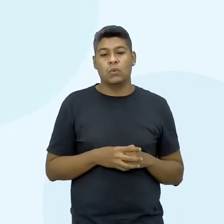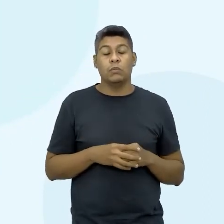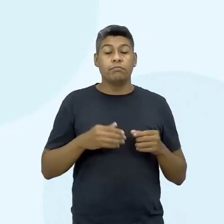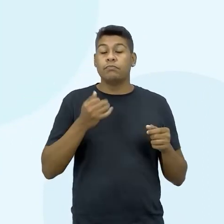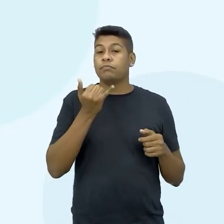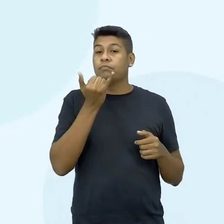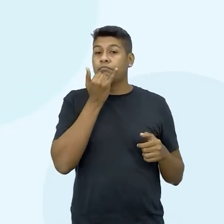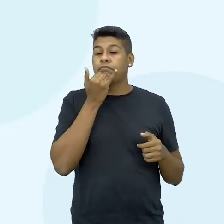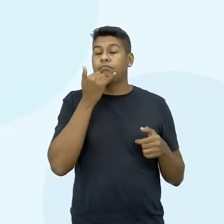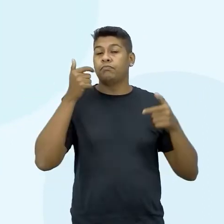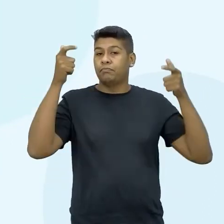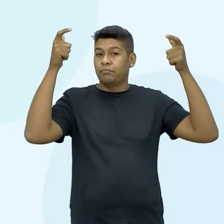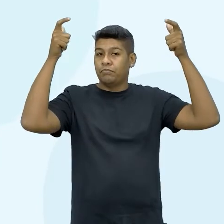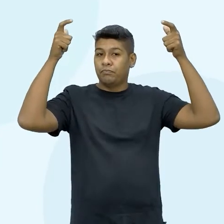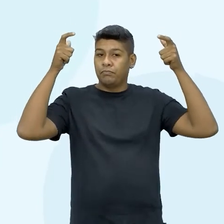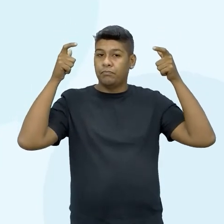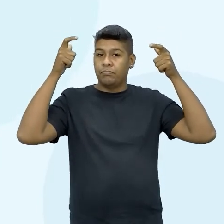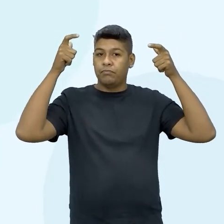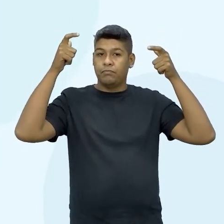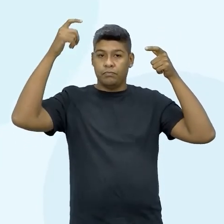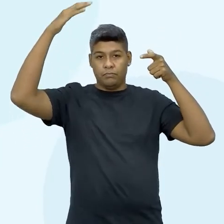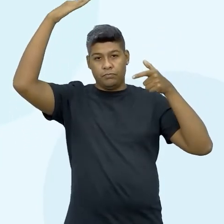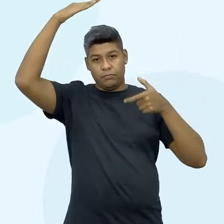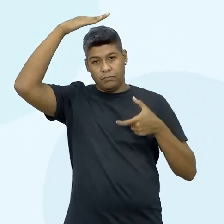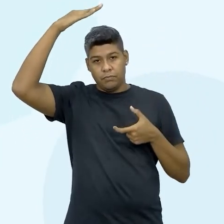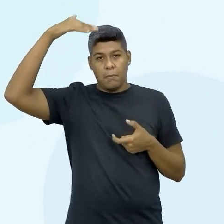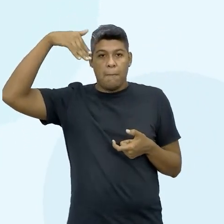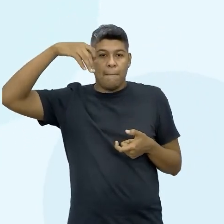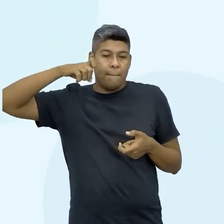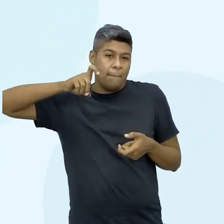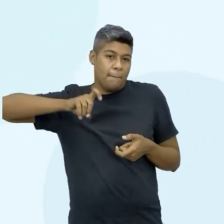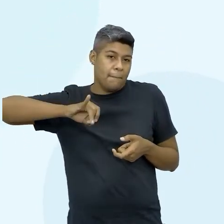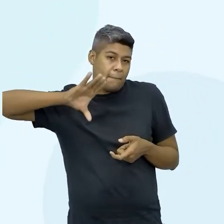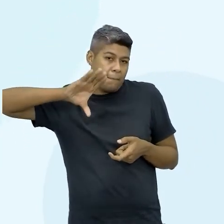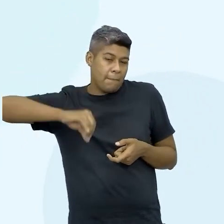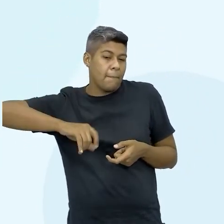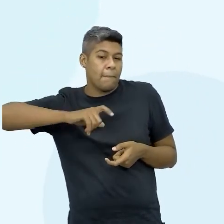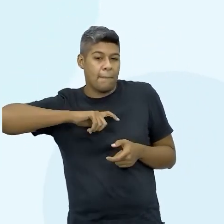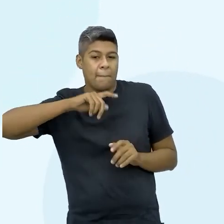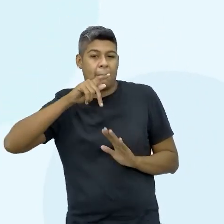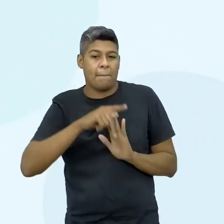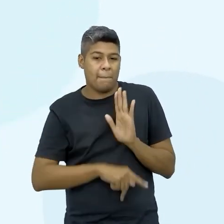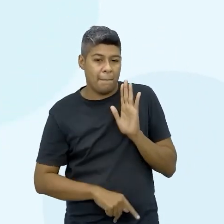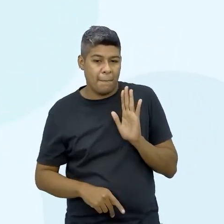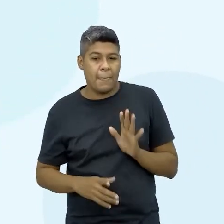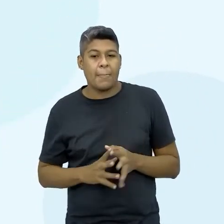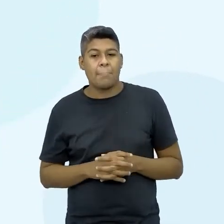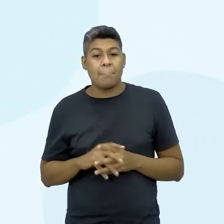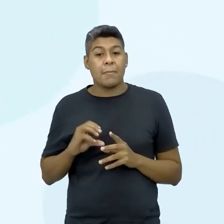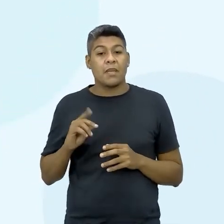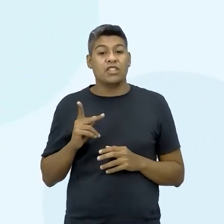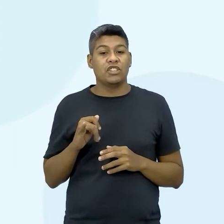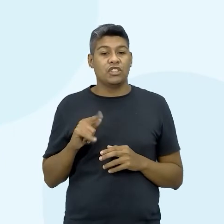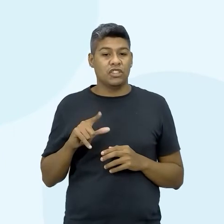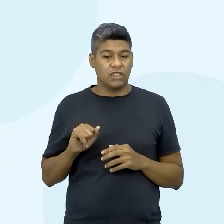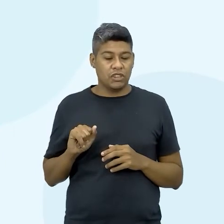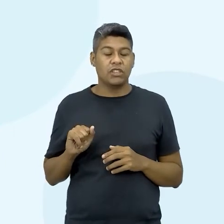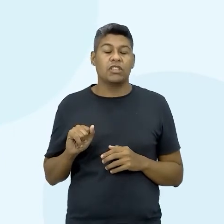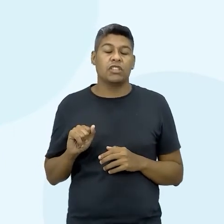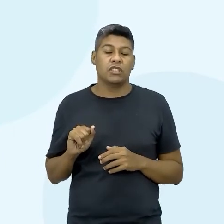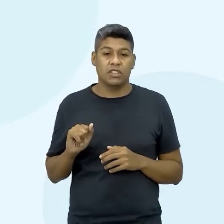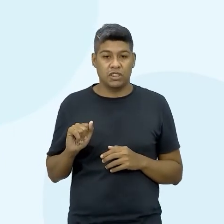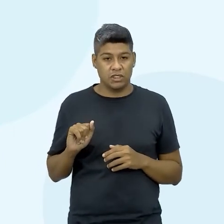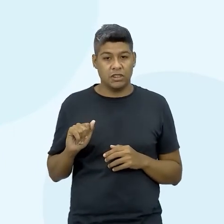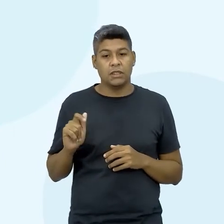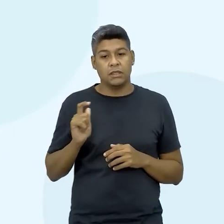outro gráfico, tá certo? Olha aqui o Chile, ó, tá com projeto, tá certo? Ele não estava utilizando, mas ele estava com projeto de utilização.